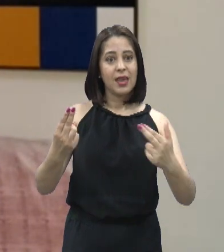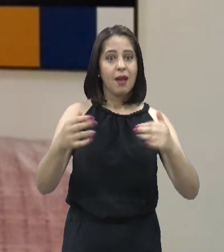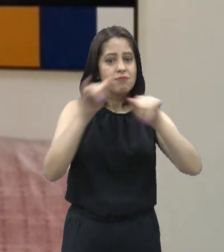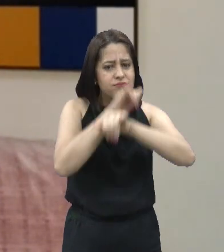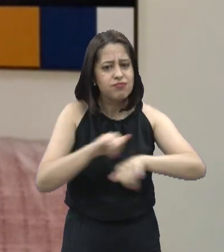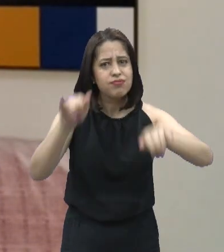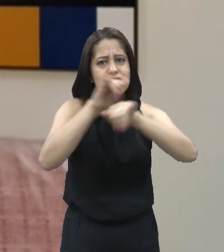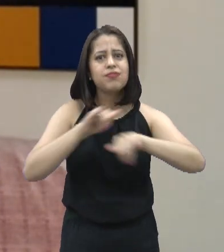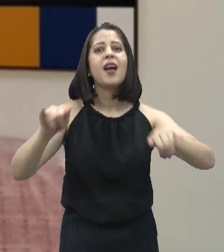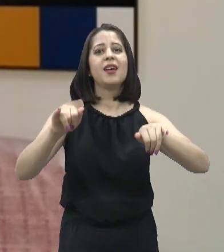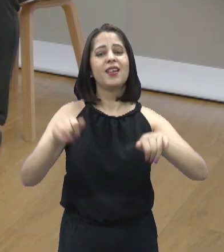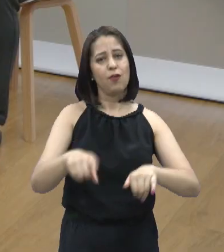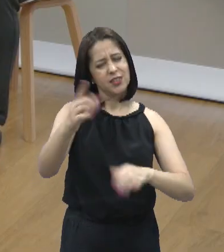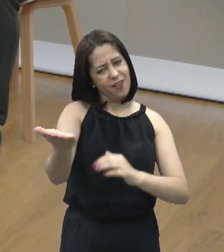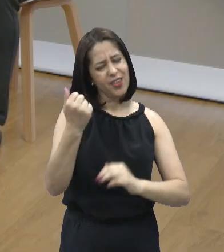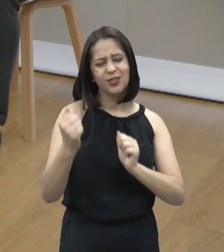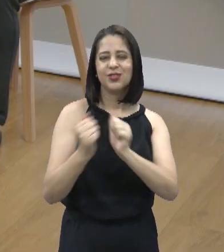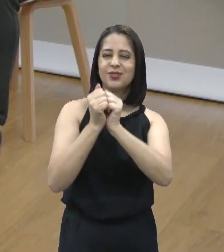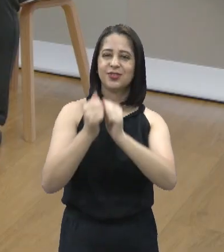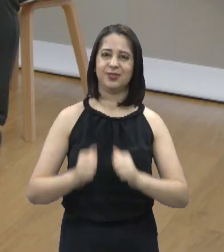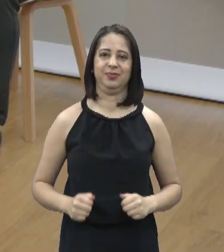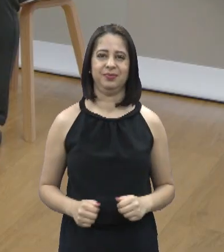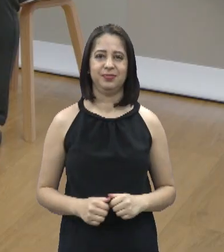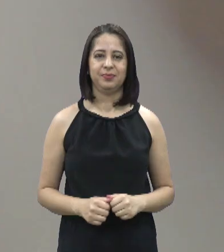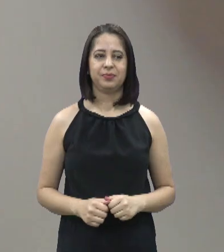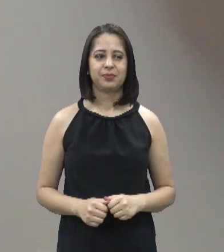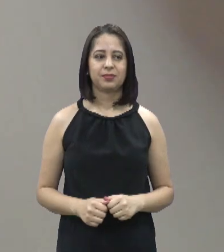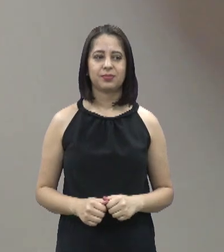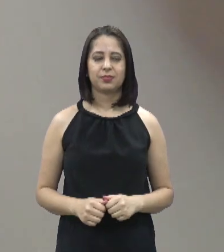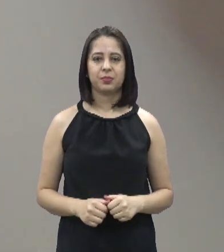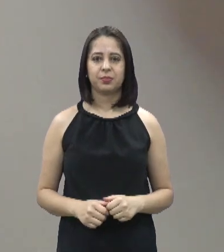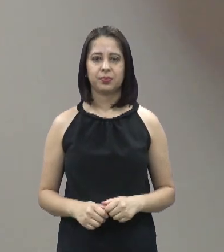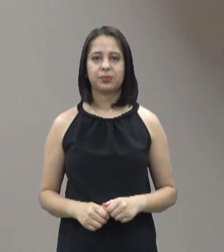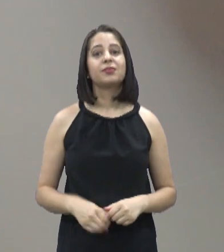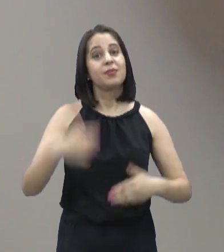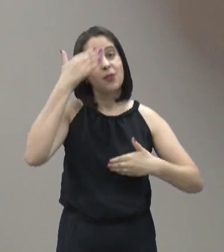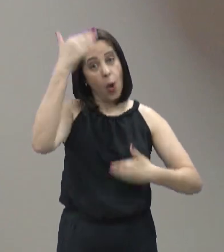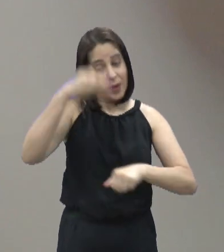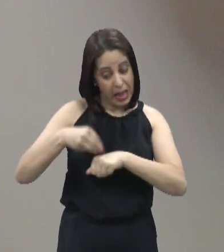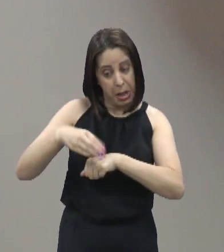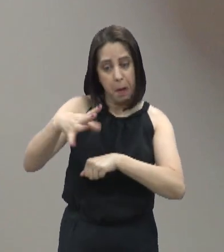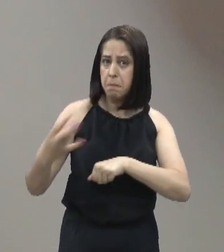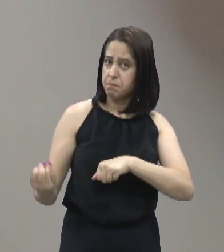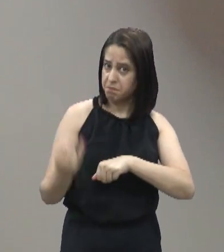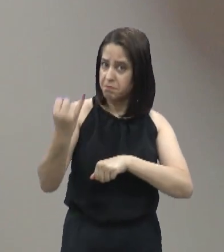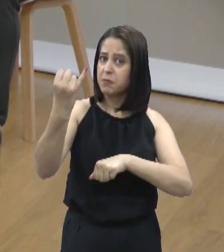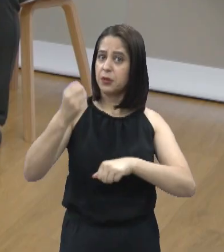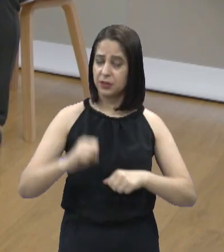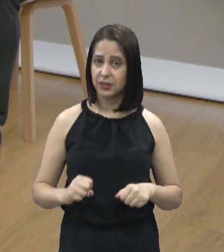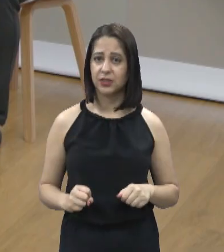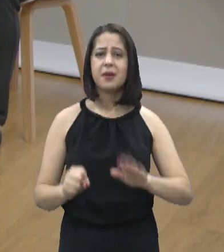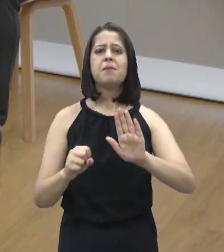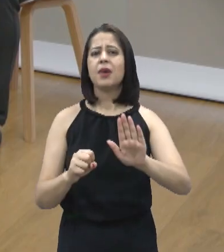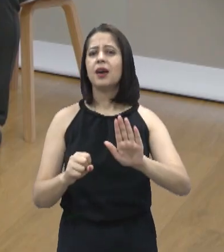e faça parte desta campanha. Muito obrigada, Gabriela. Dicas valiosas, não é mesmo, doutor? Mas